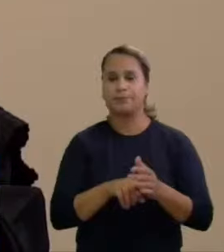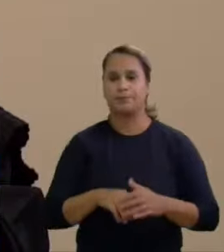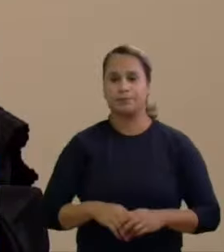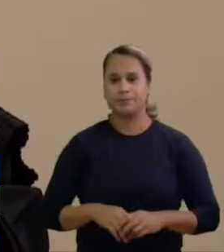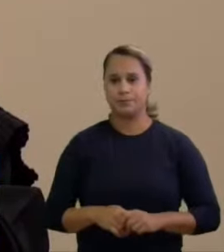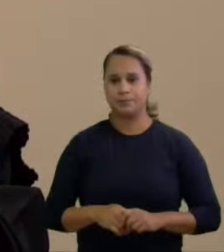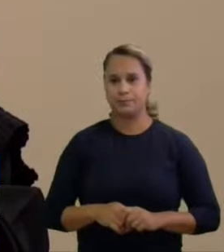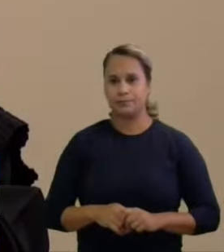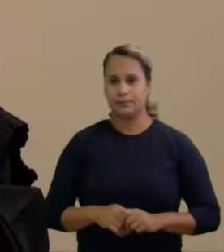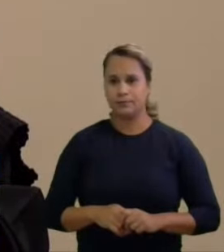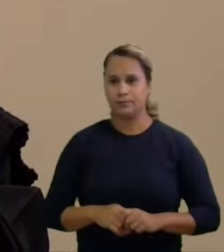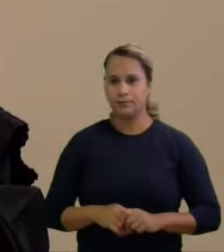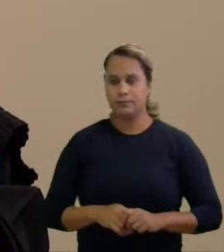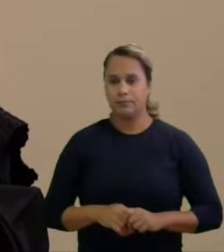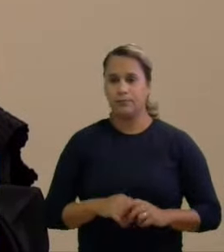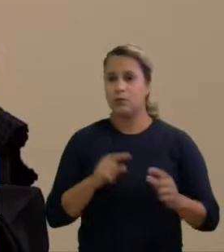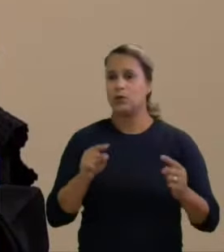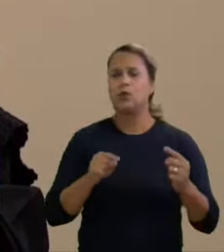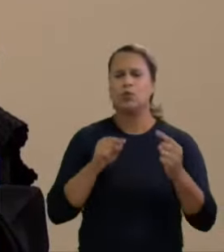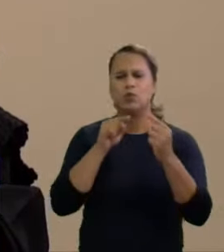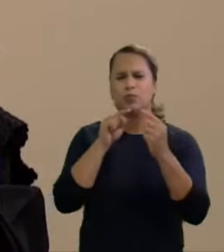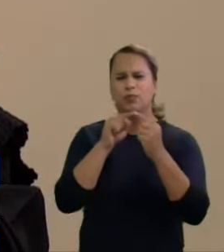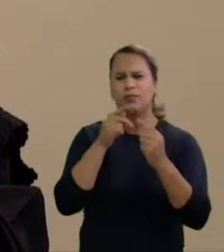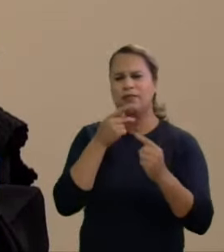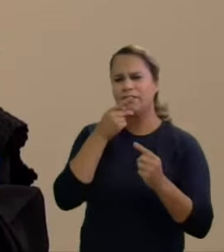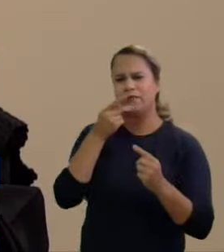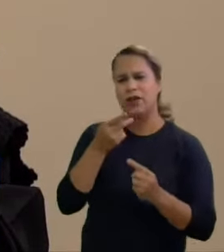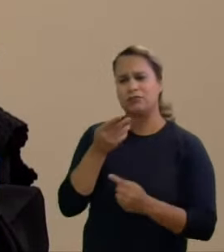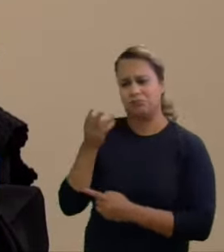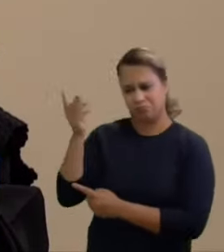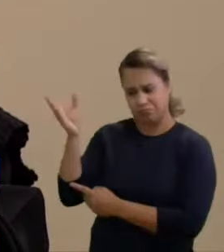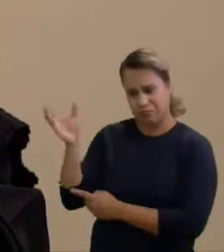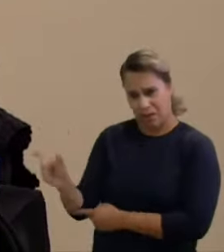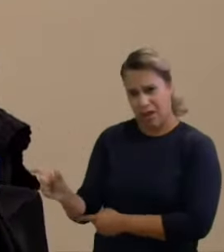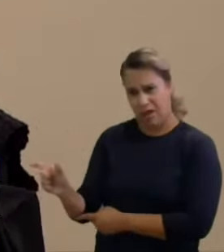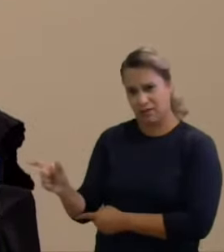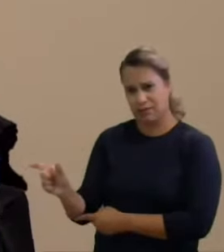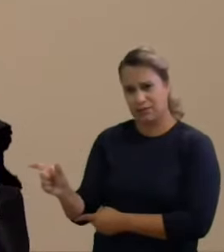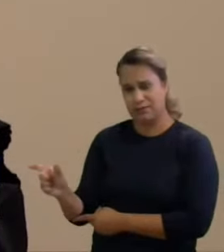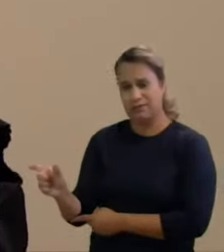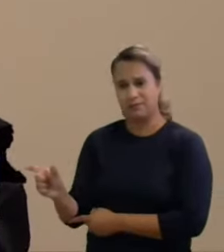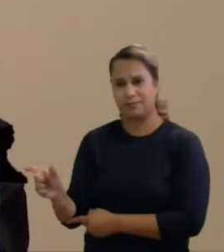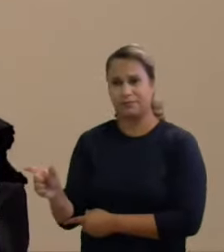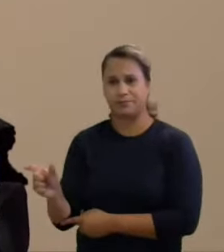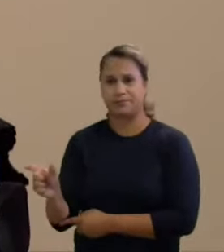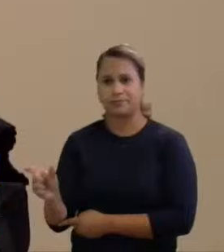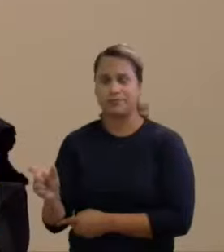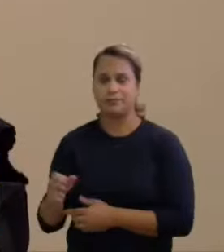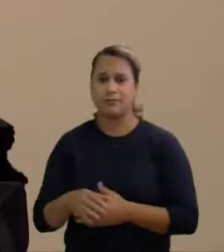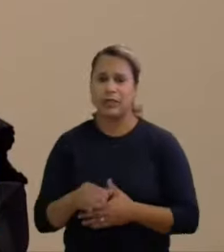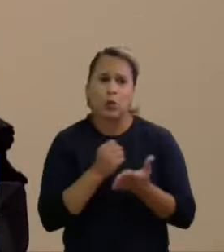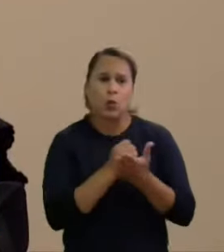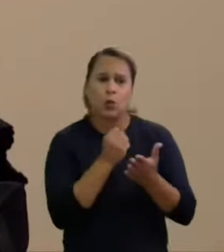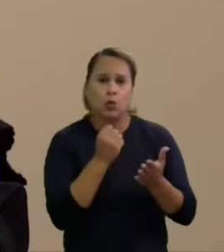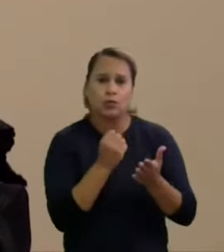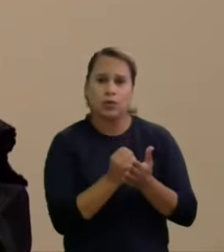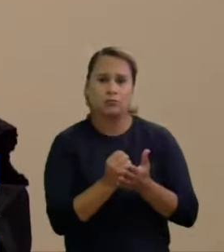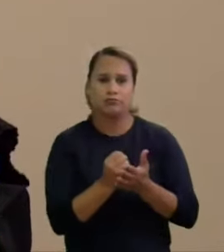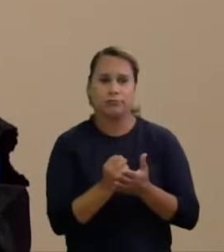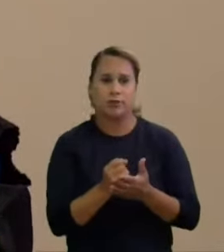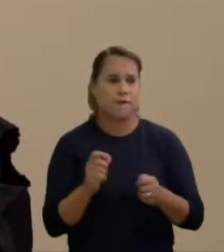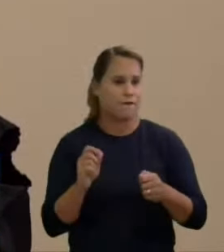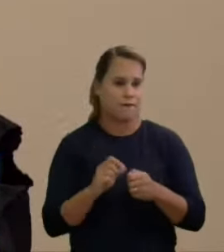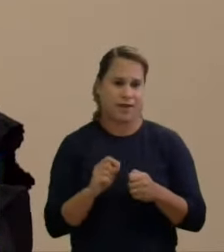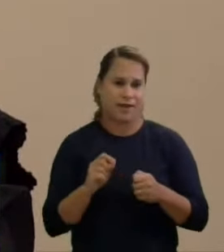eh dizer que o Sérgio Mouro gastou esses R milhões 800 só que esse contrato não foi nem executado nunca foi